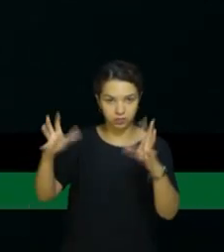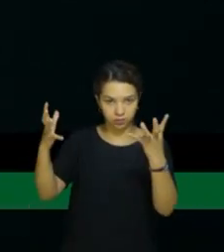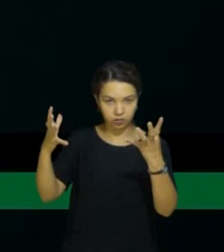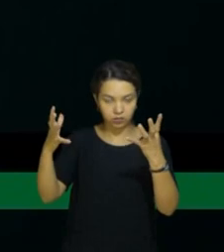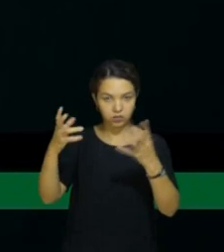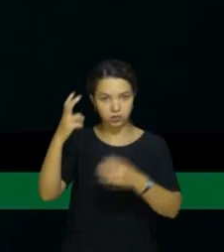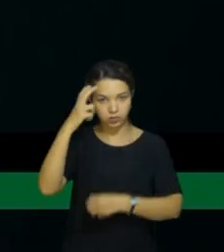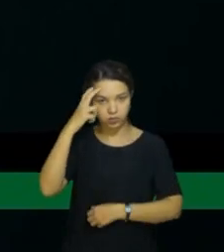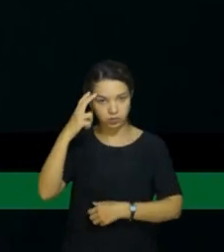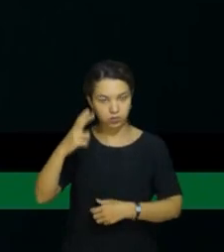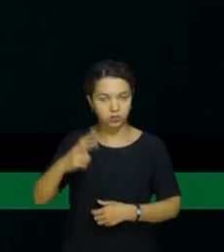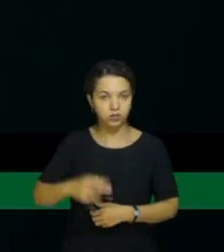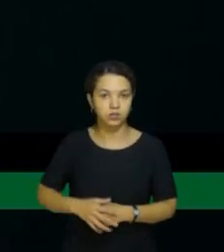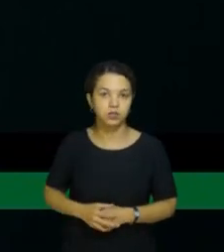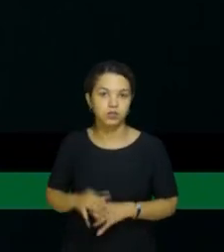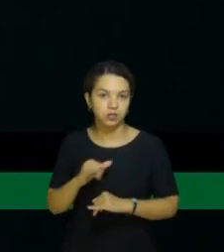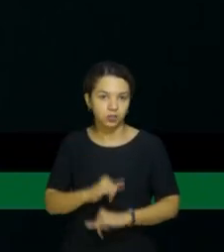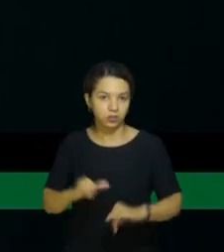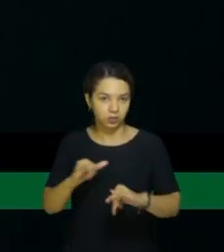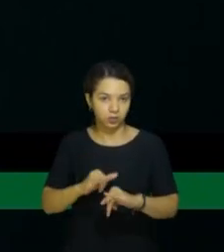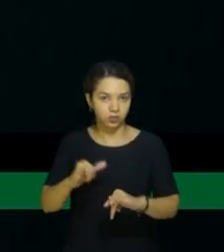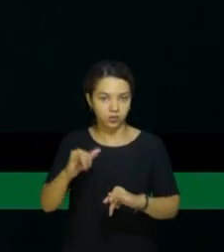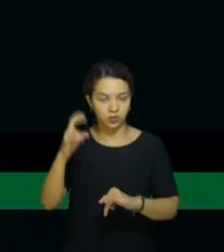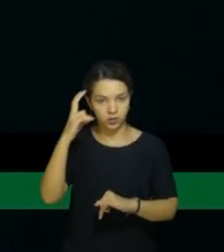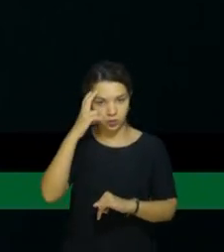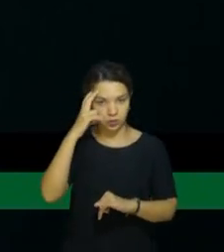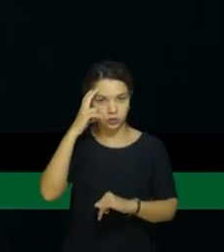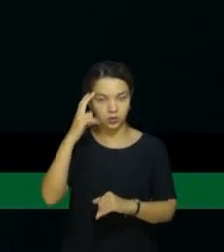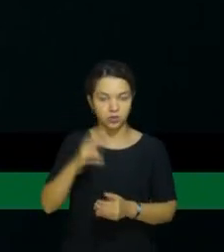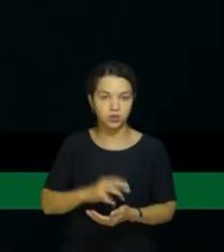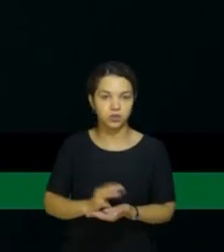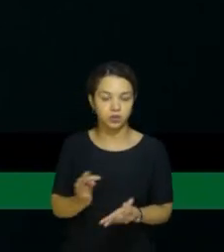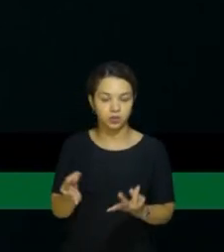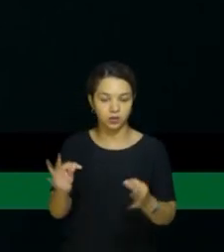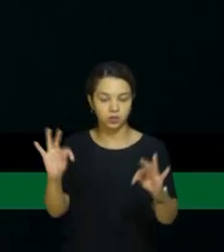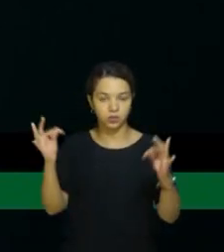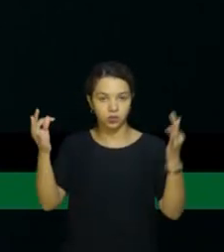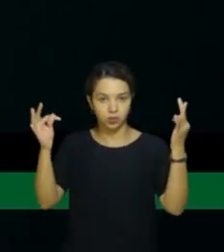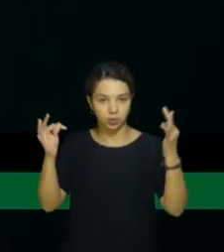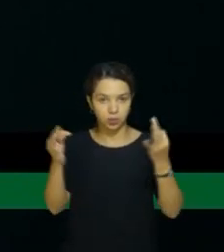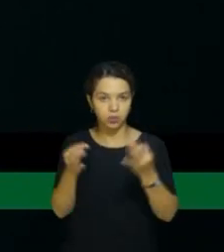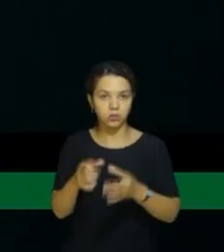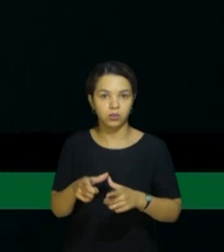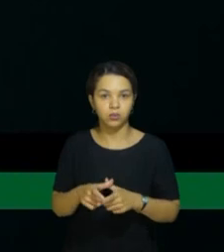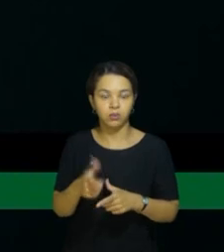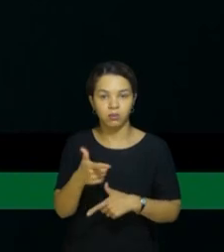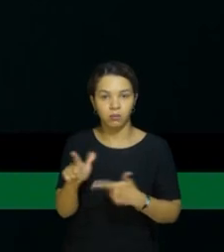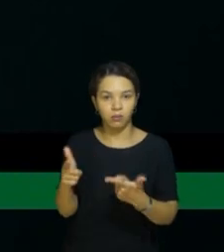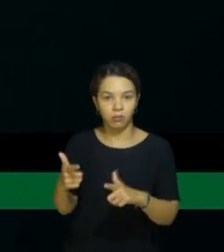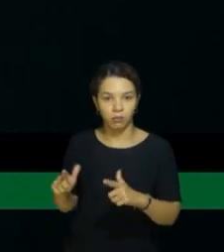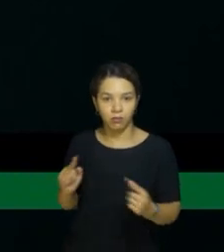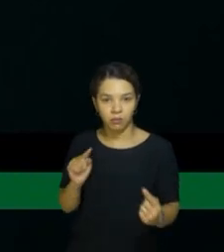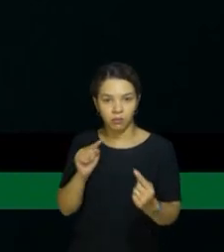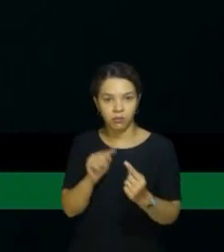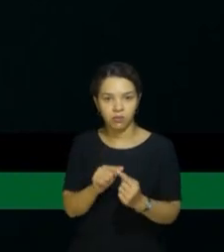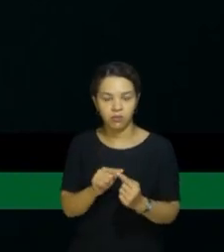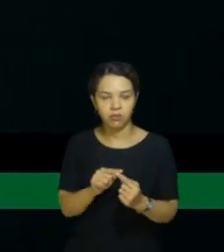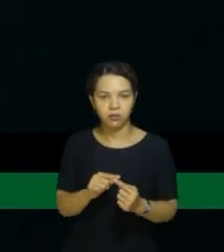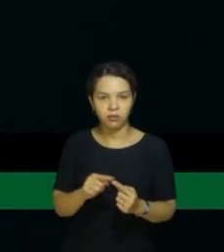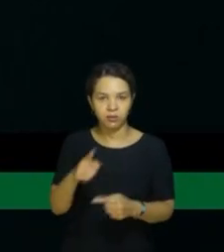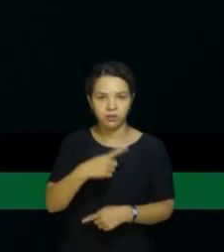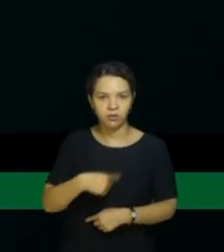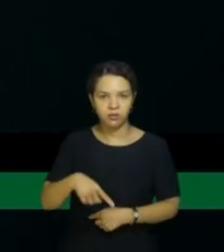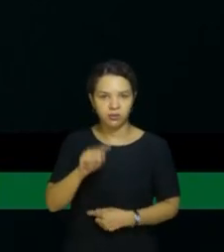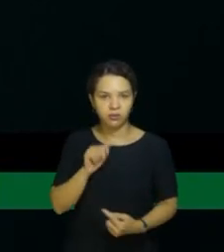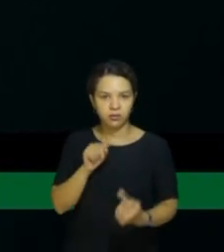disseminação do do conhecimento para atualização tecnológica dentre tantos outros objetivos e aqui estamos